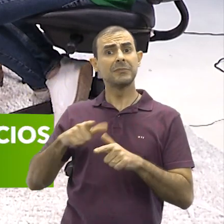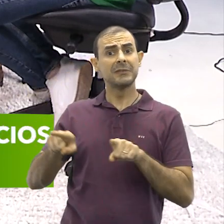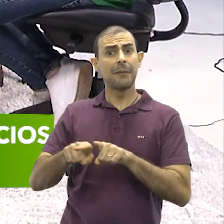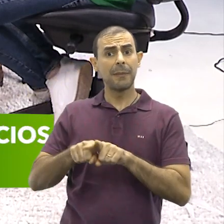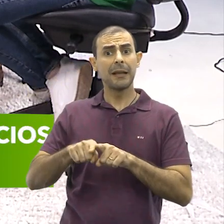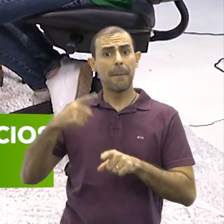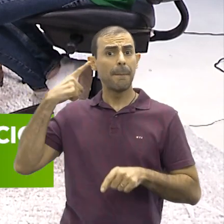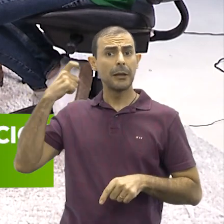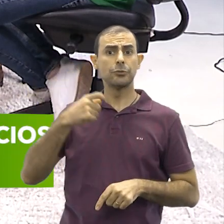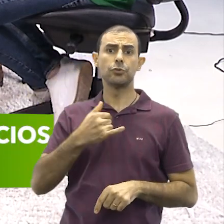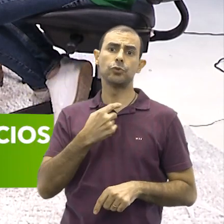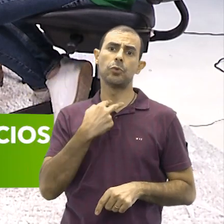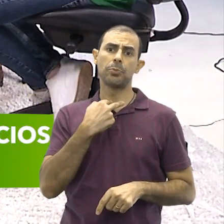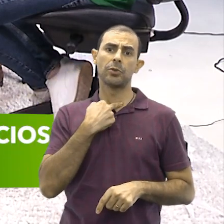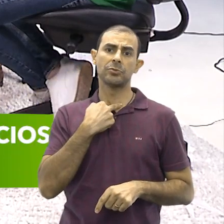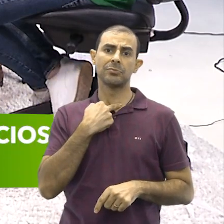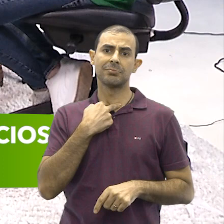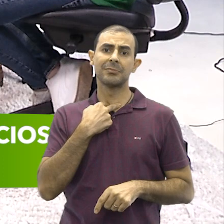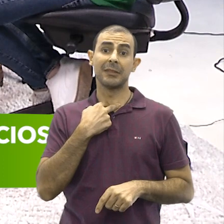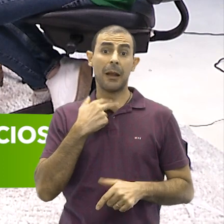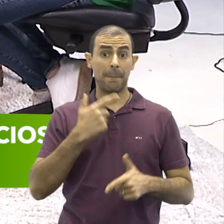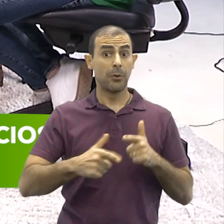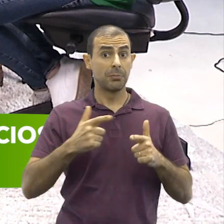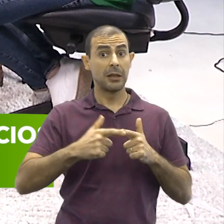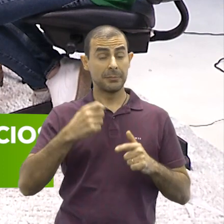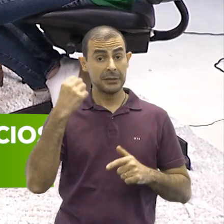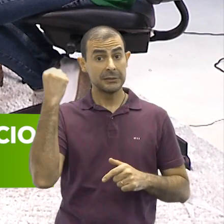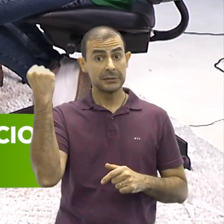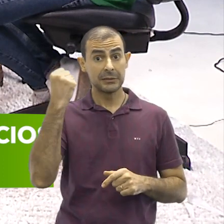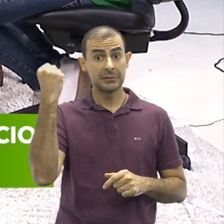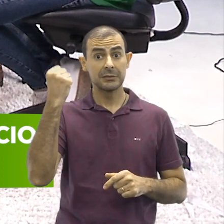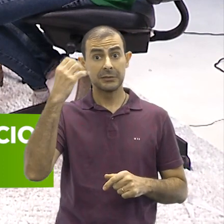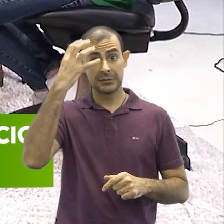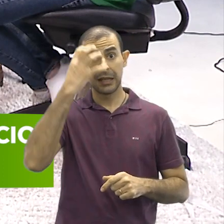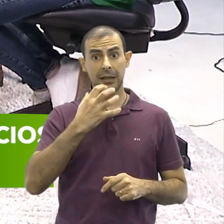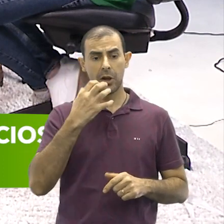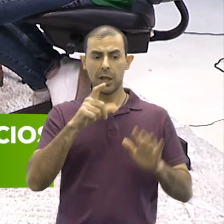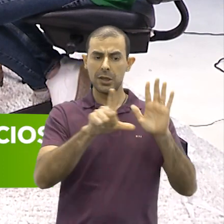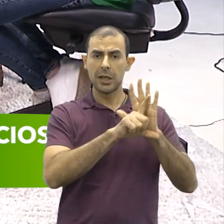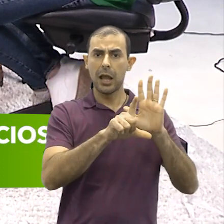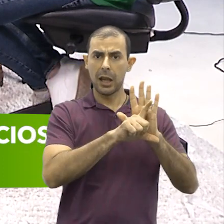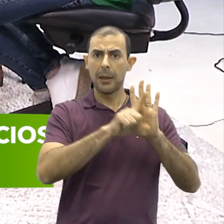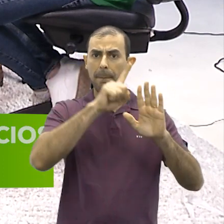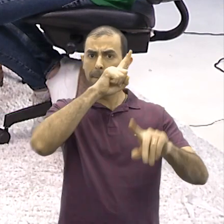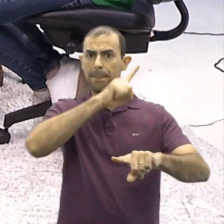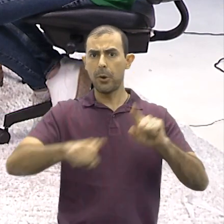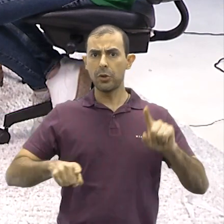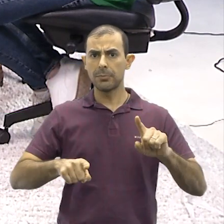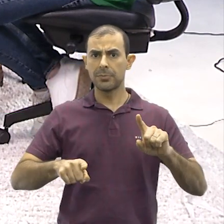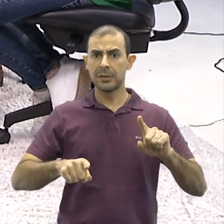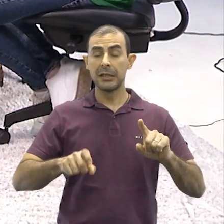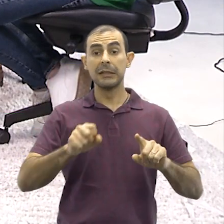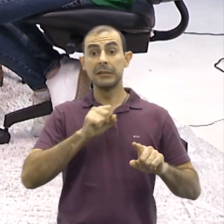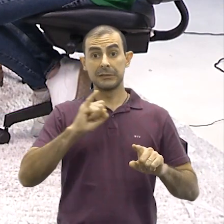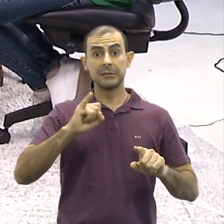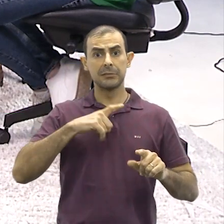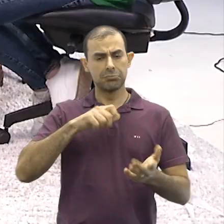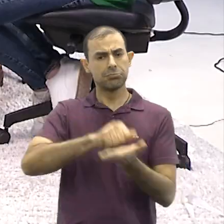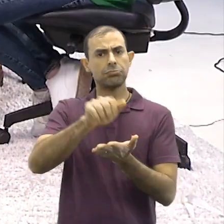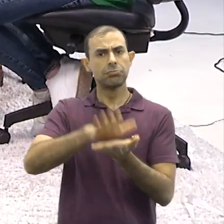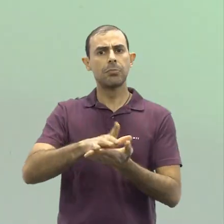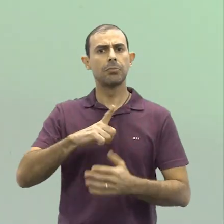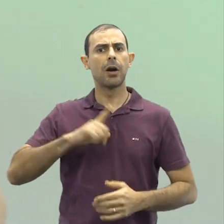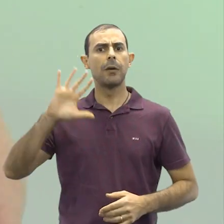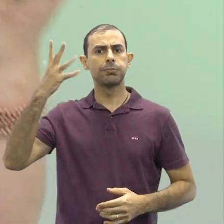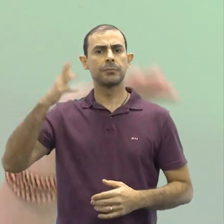um problema sério que eles provocam e, infelizmente, não respeitam a lei. Mas a lei está em vigor e ela